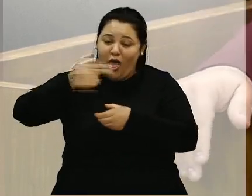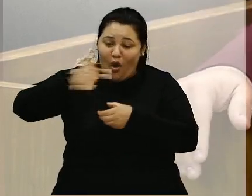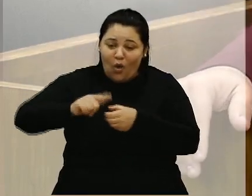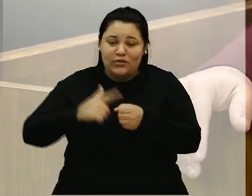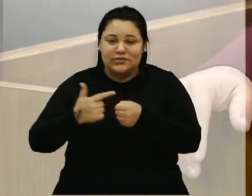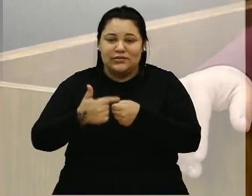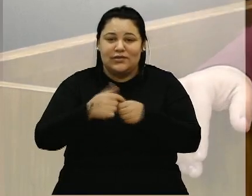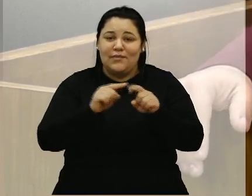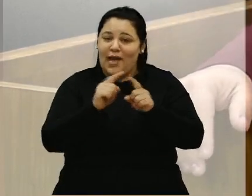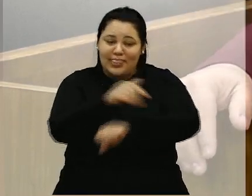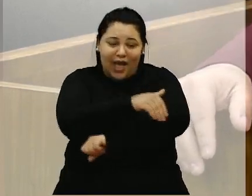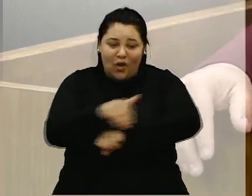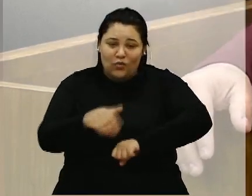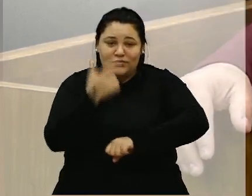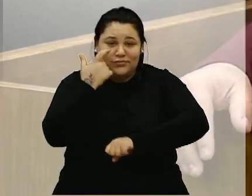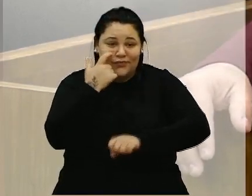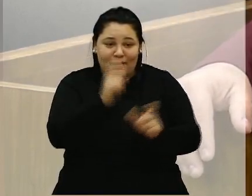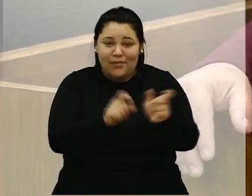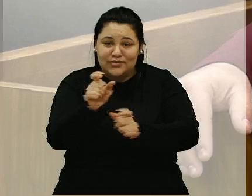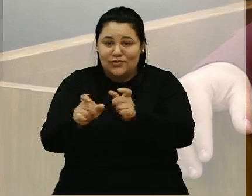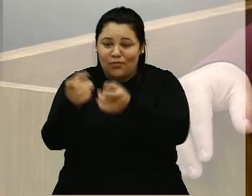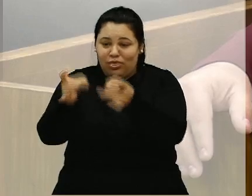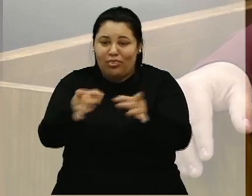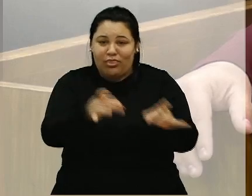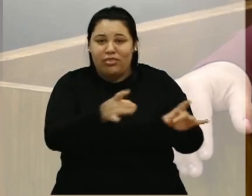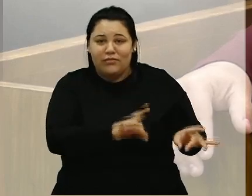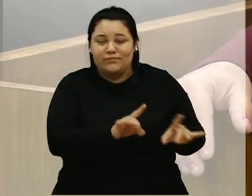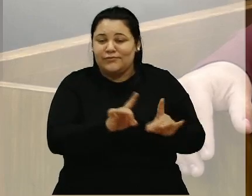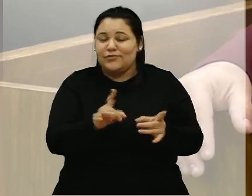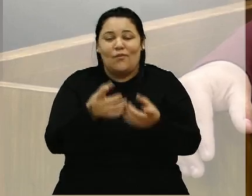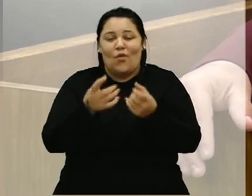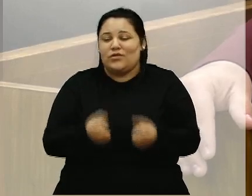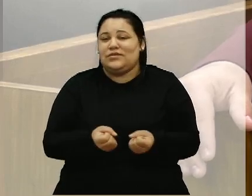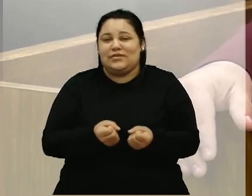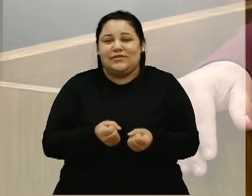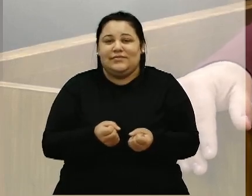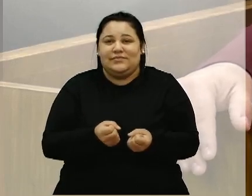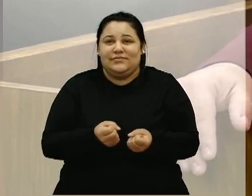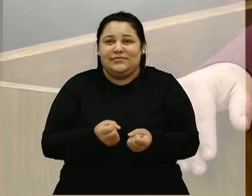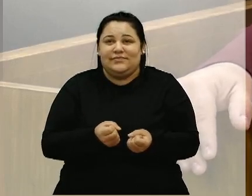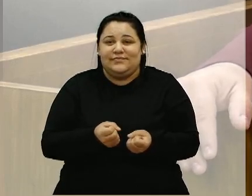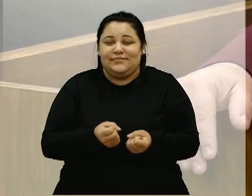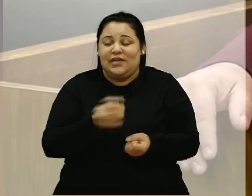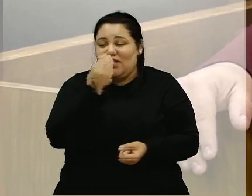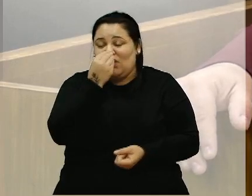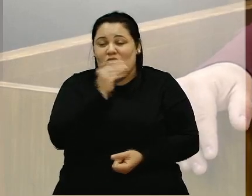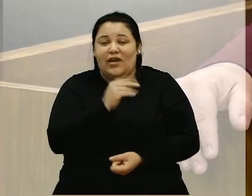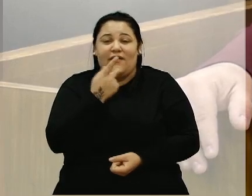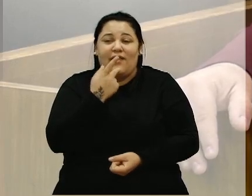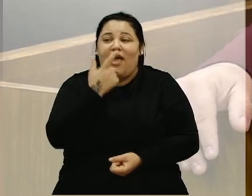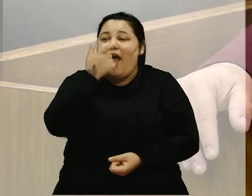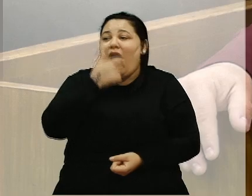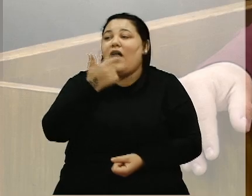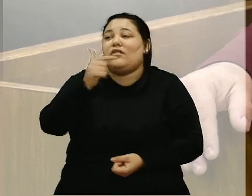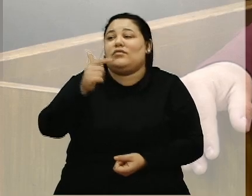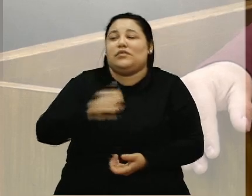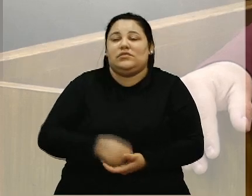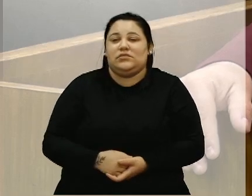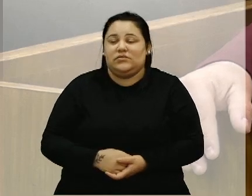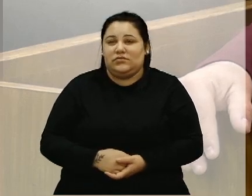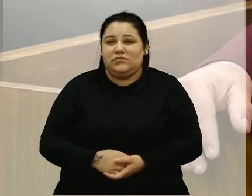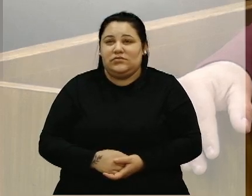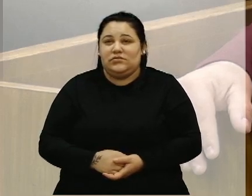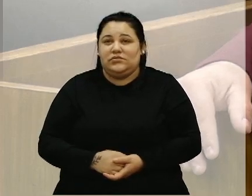nossa Caxias do Sul. E nós não podemos nos contentar e fechar os olhos e dizer que isso não existe. Então, ao invés dessas pessoas